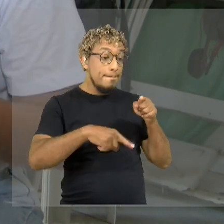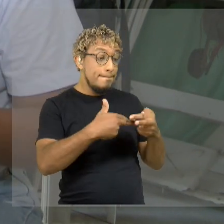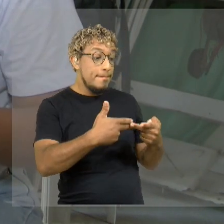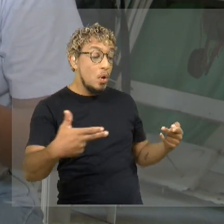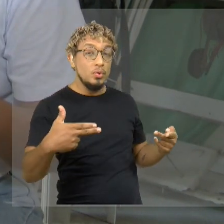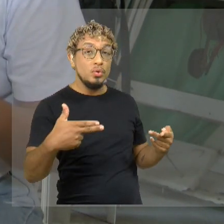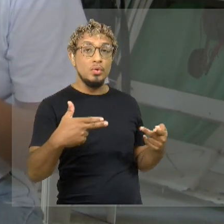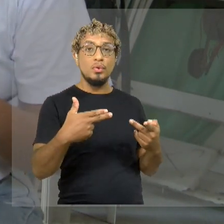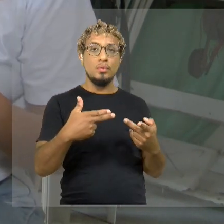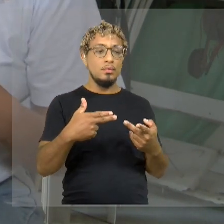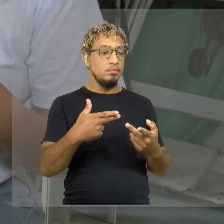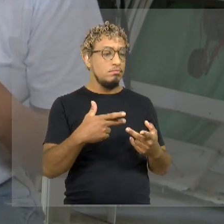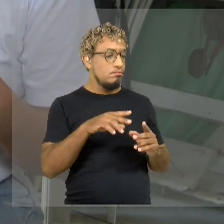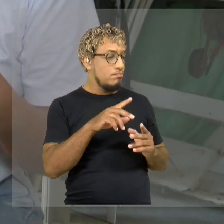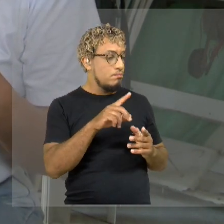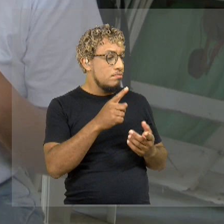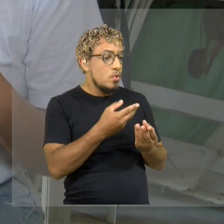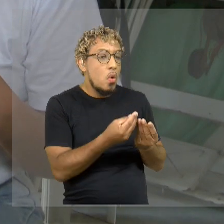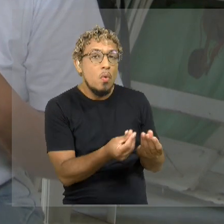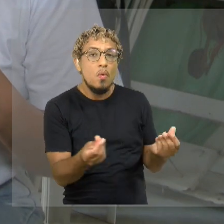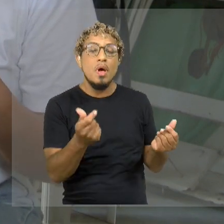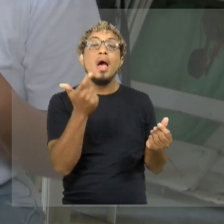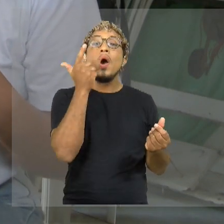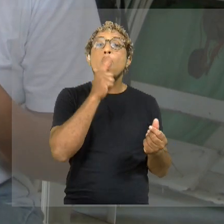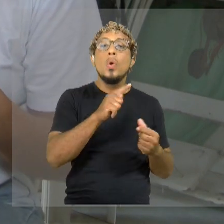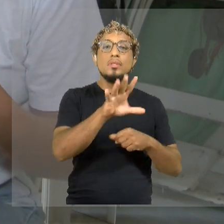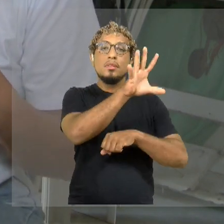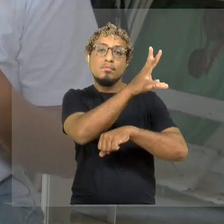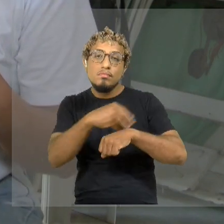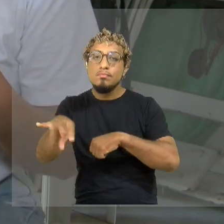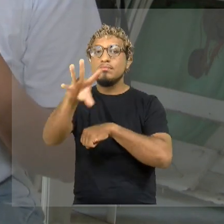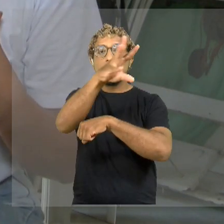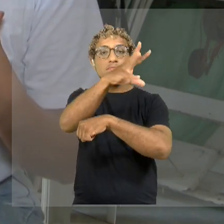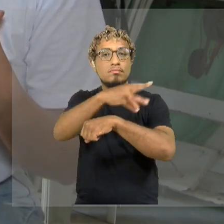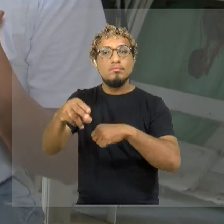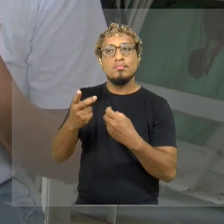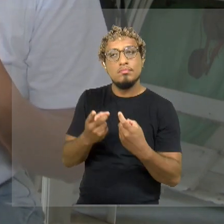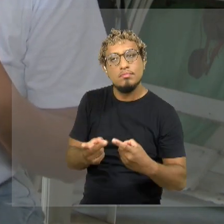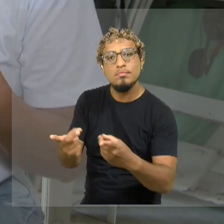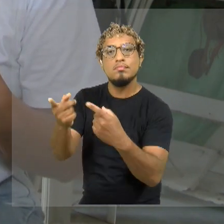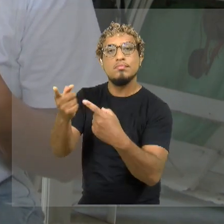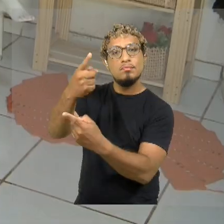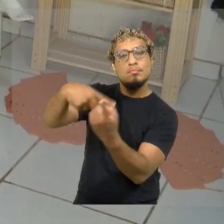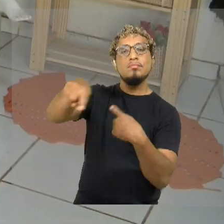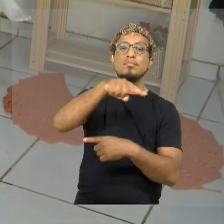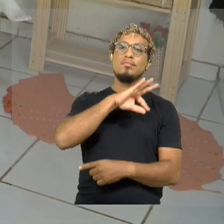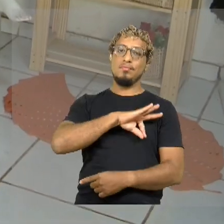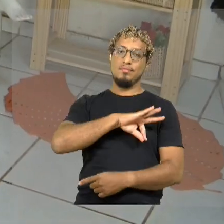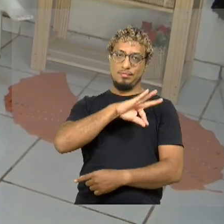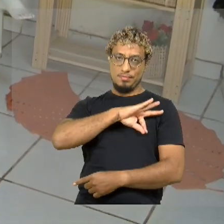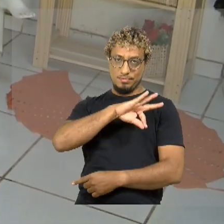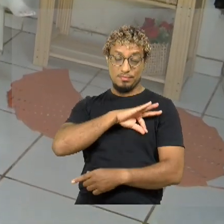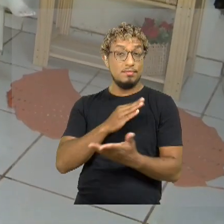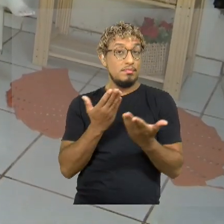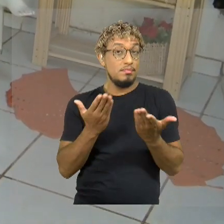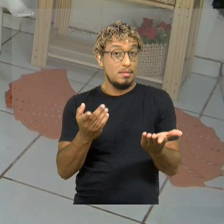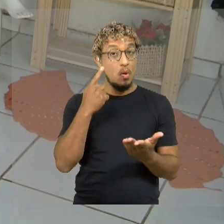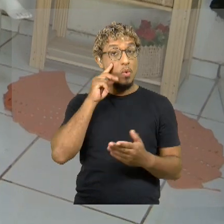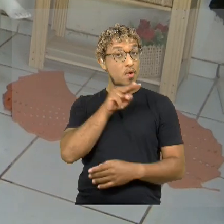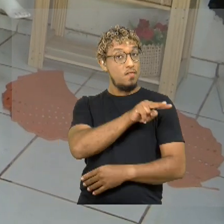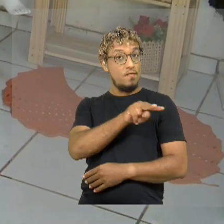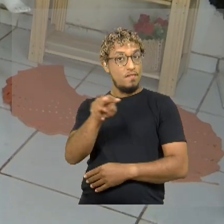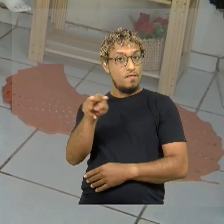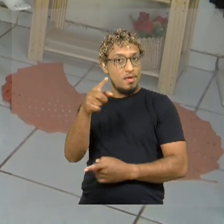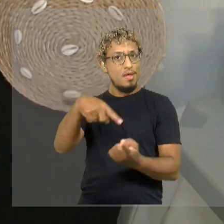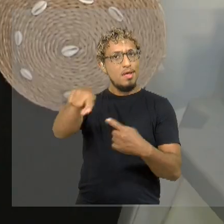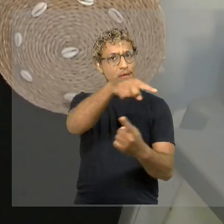os insumos, e através do escoamento desses produtos que elas têm as rendas delas, né? Então, eu vejo elas